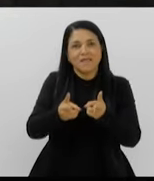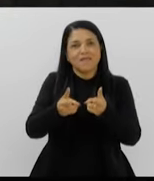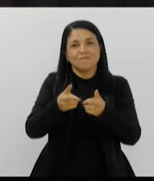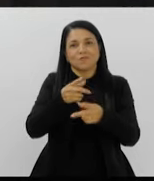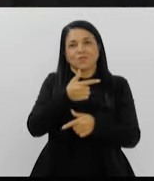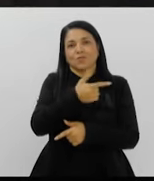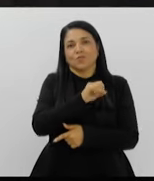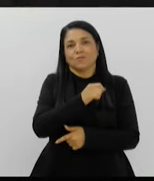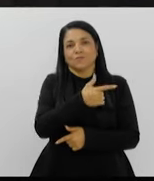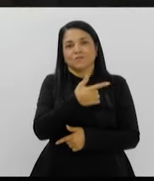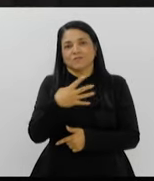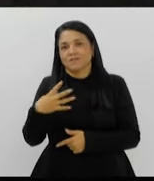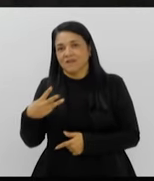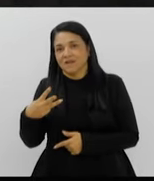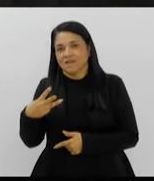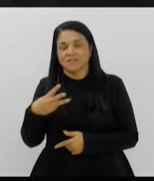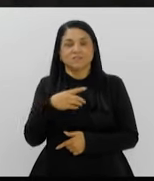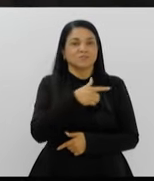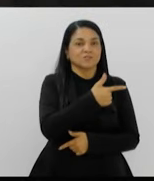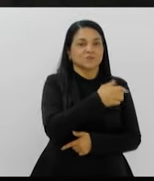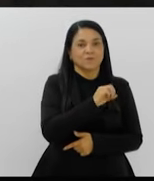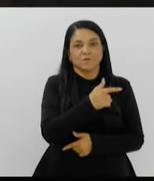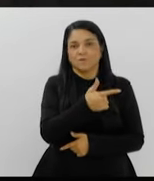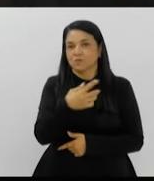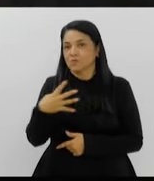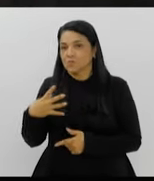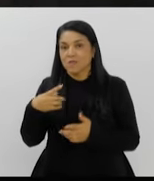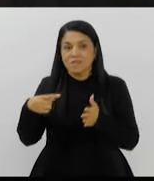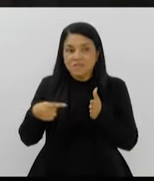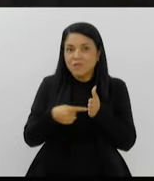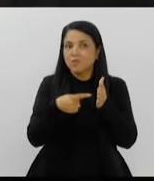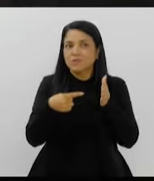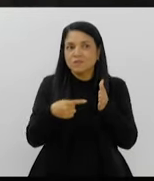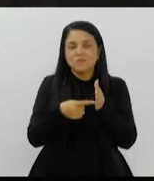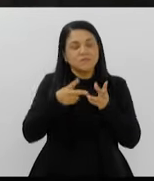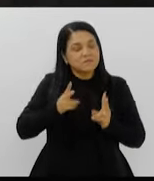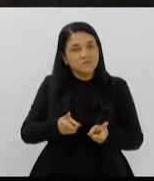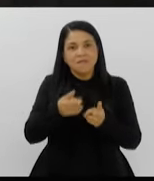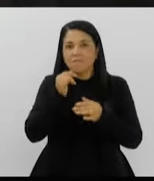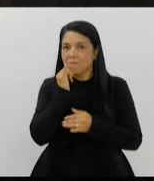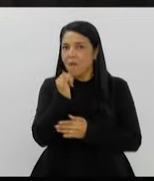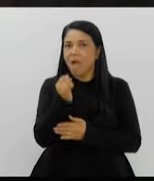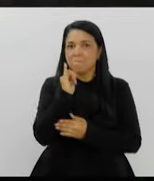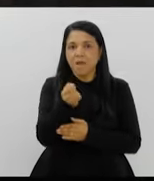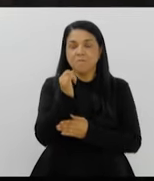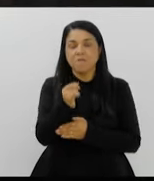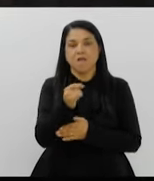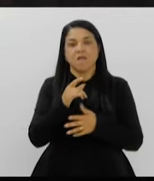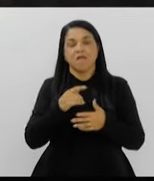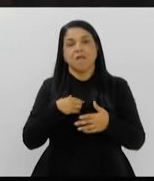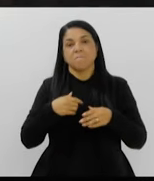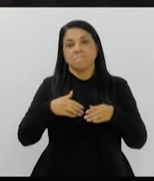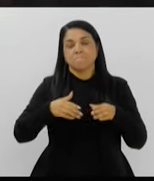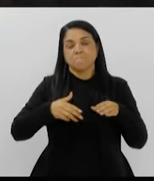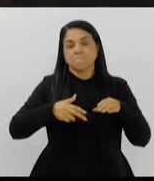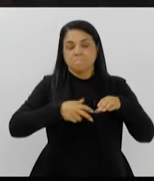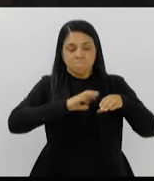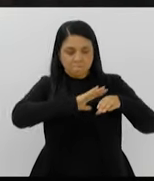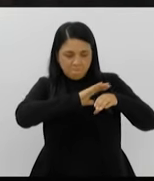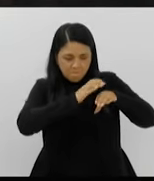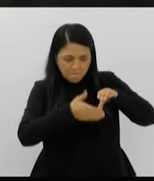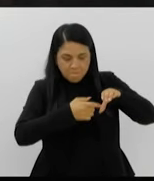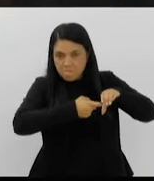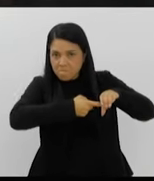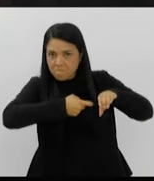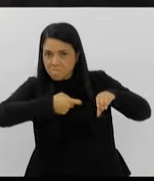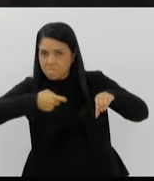de 2023, 2024. Trata-se da máfia do reboque no Rio de Janeiro. Máfia do